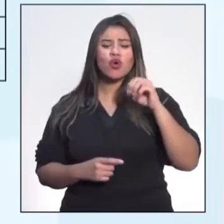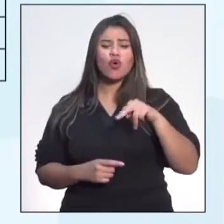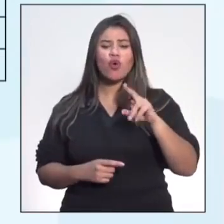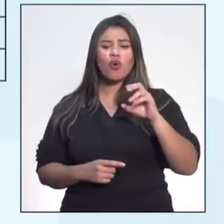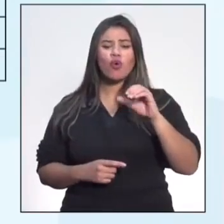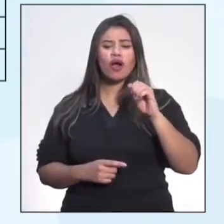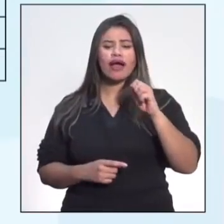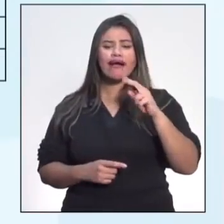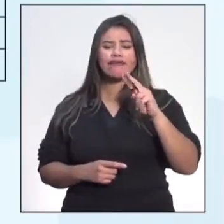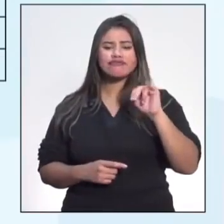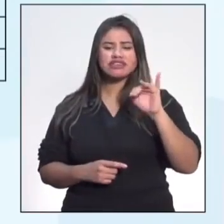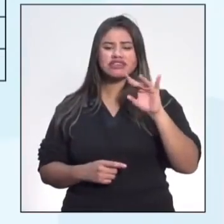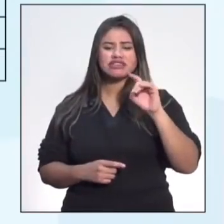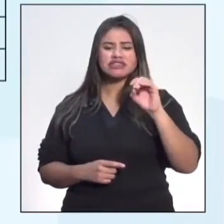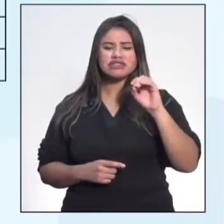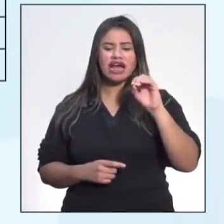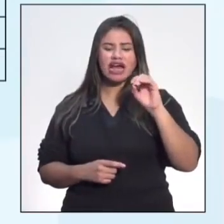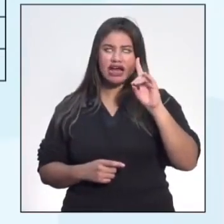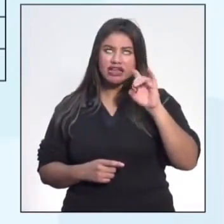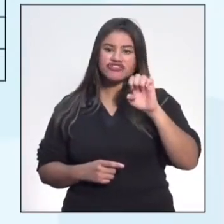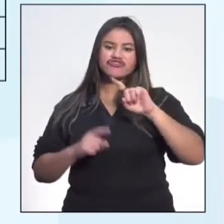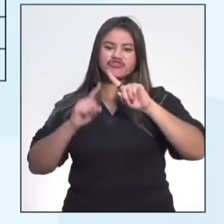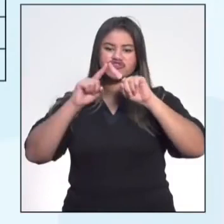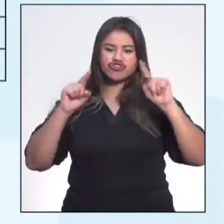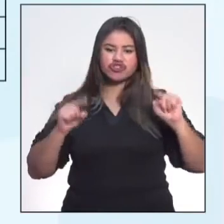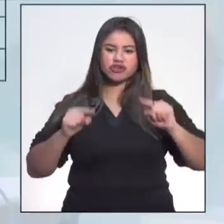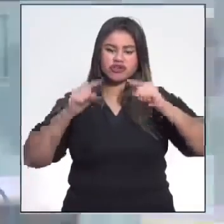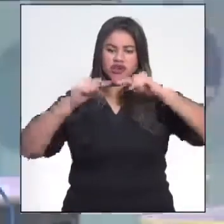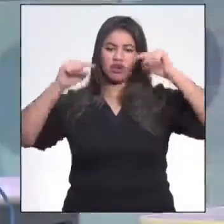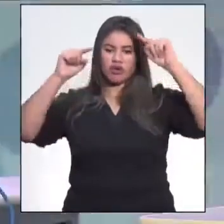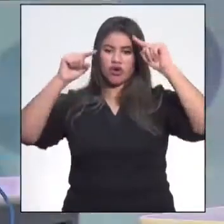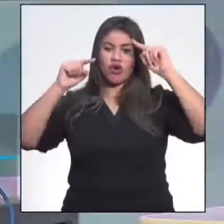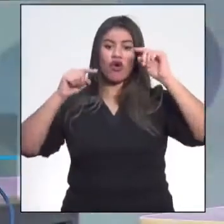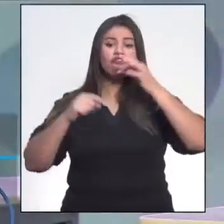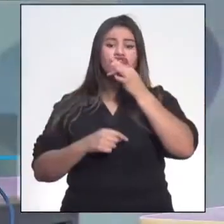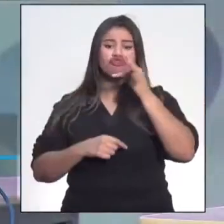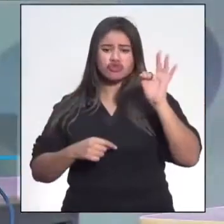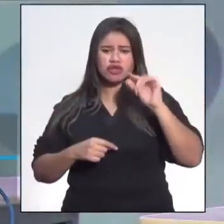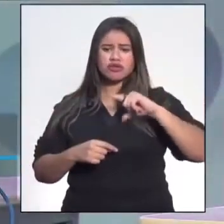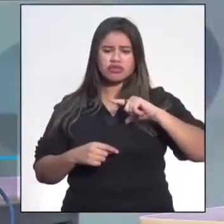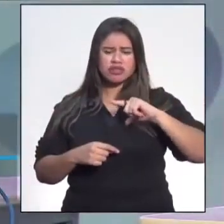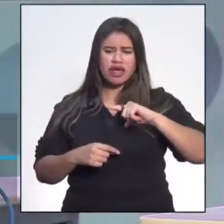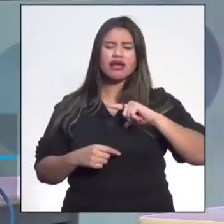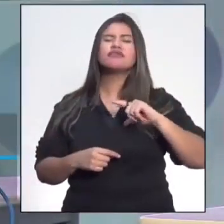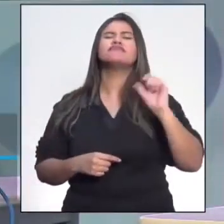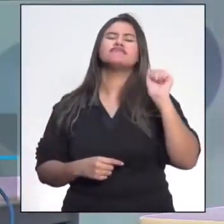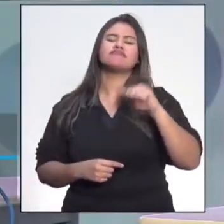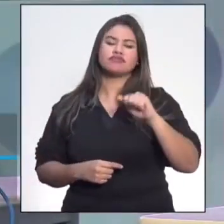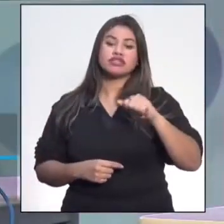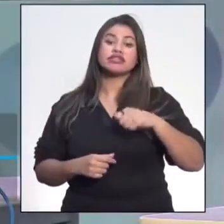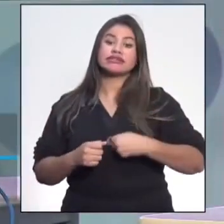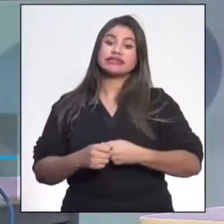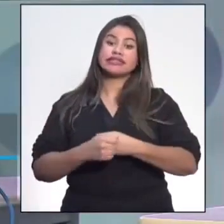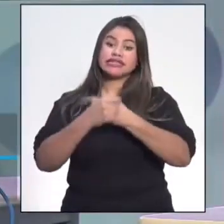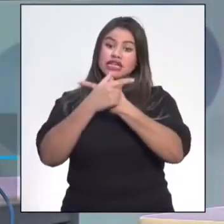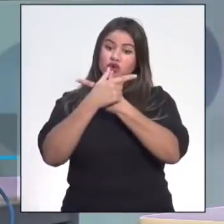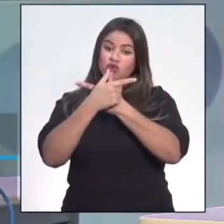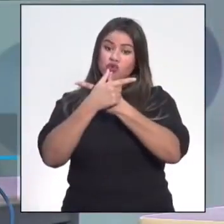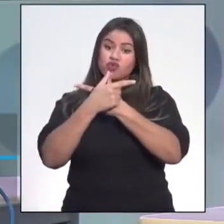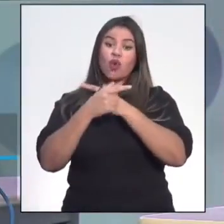qualquer função? Sim, o A indica concavidade para qualquer função do segundo grau, tá bom? Mas o fato de ser